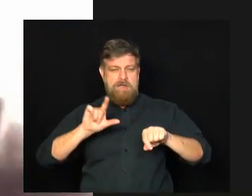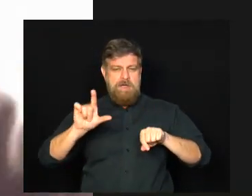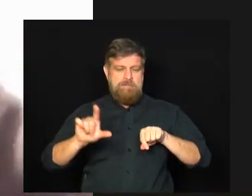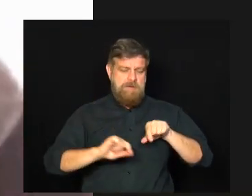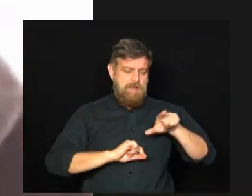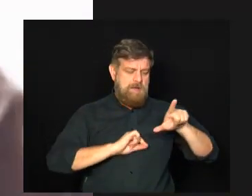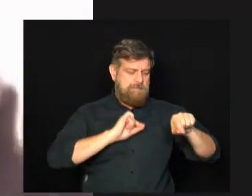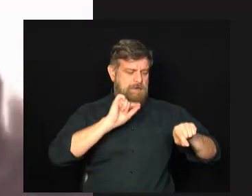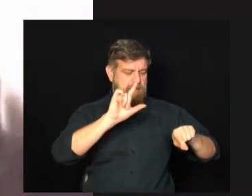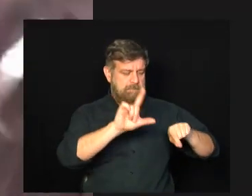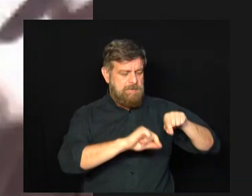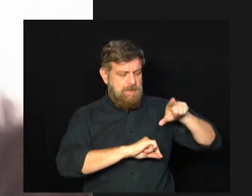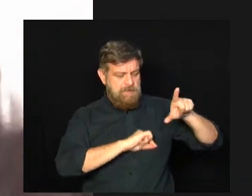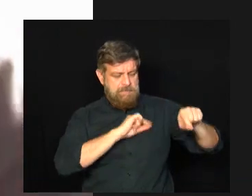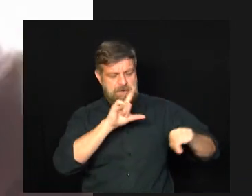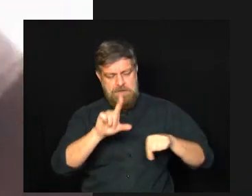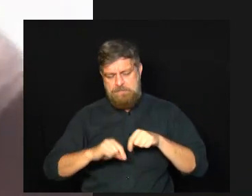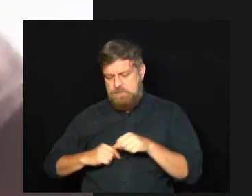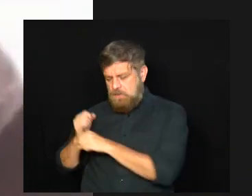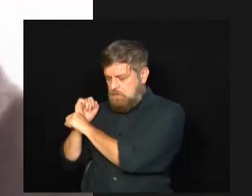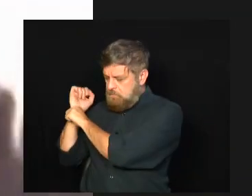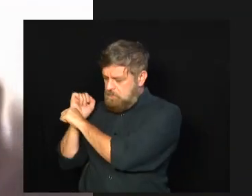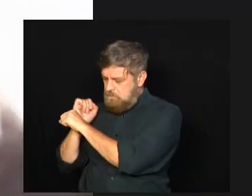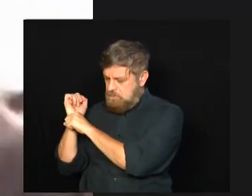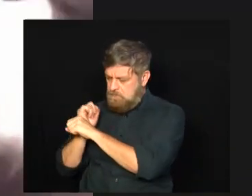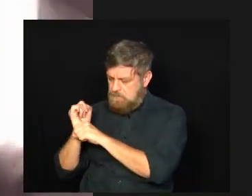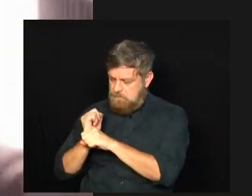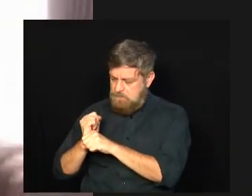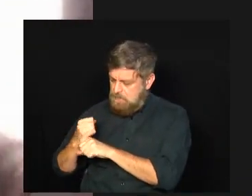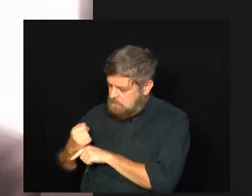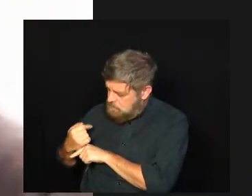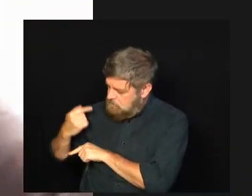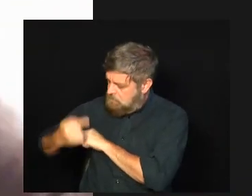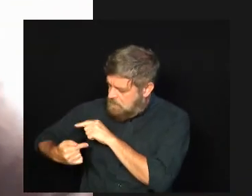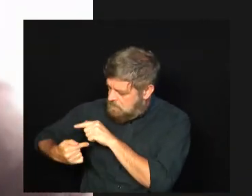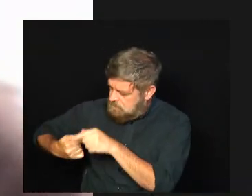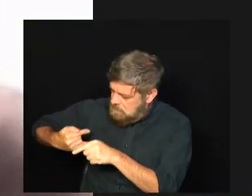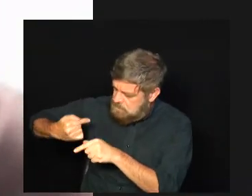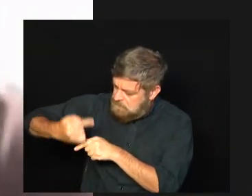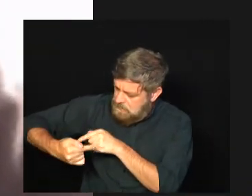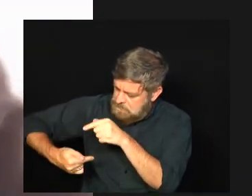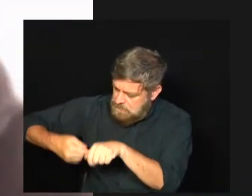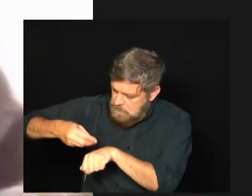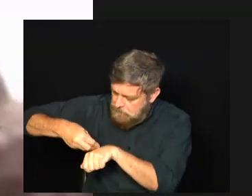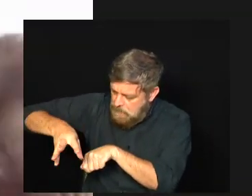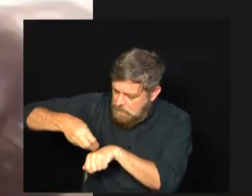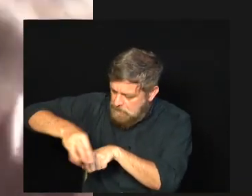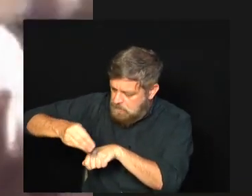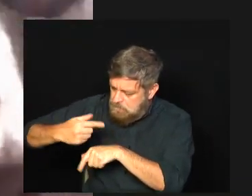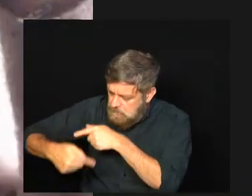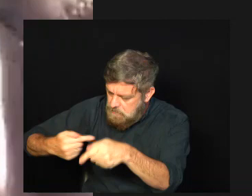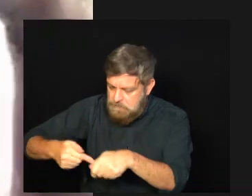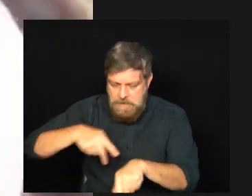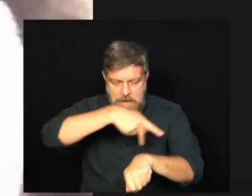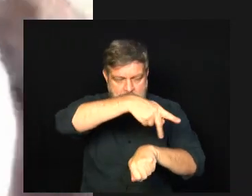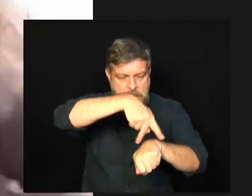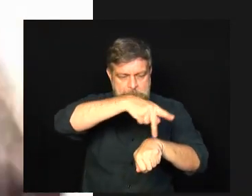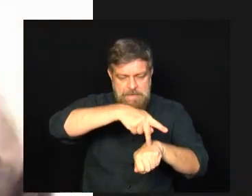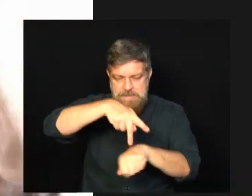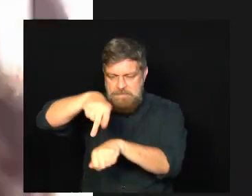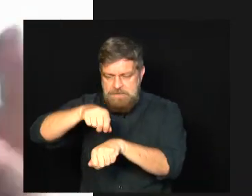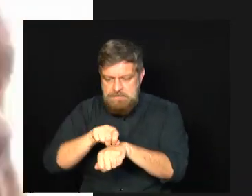sendo selecionado ao longo do tempo e passado de geração em geração e passado de país para país.